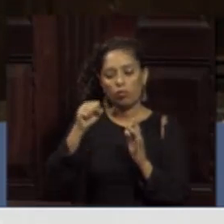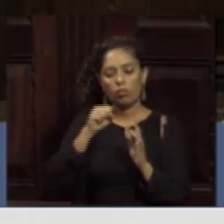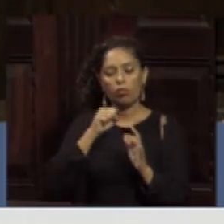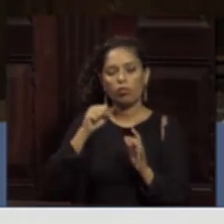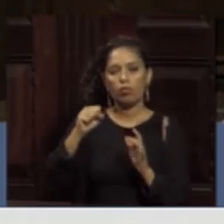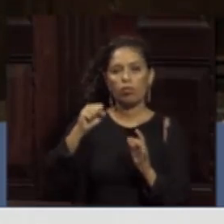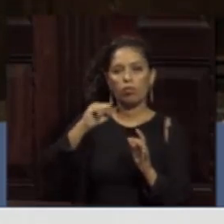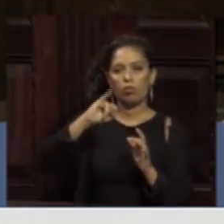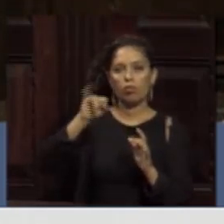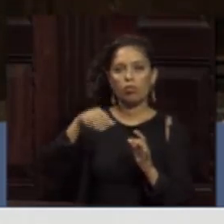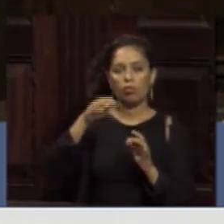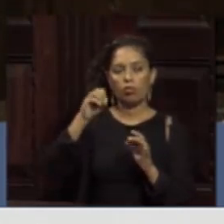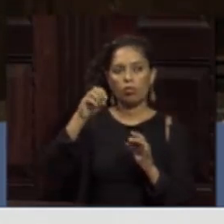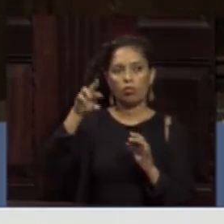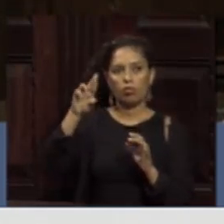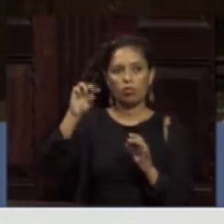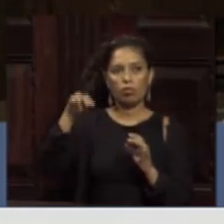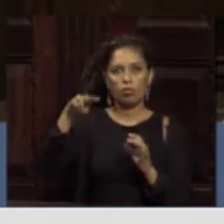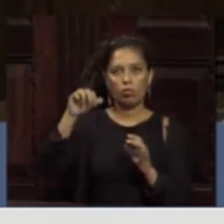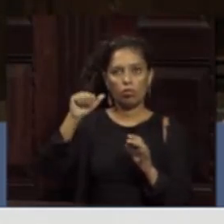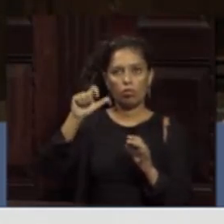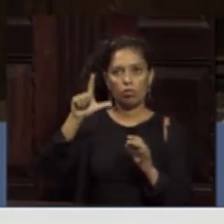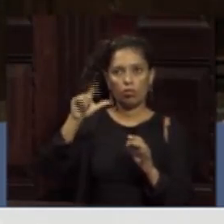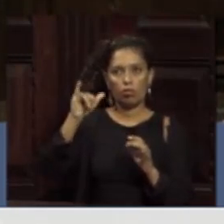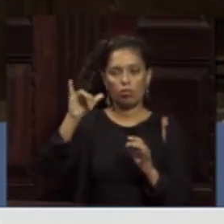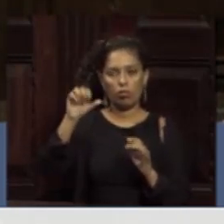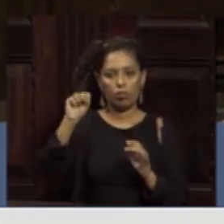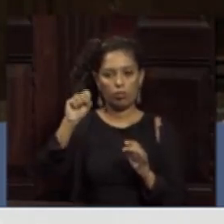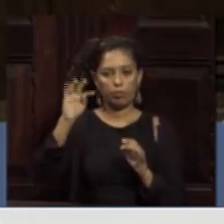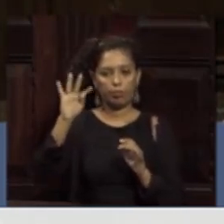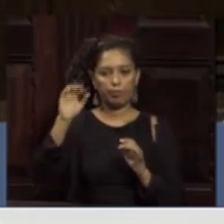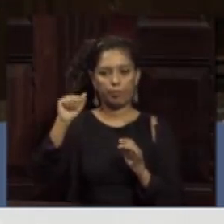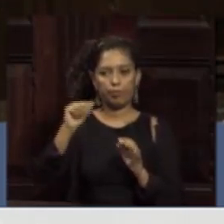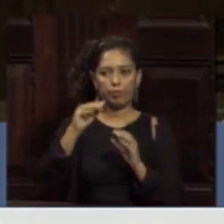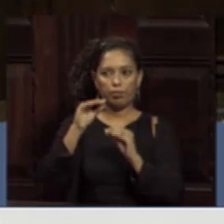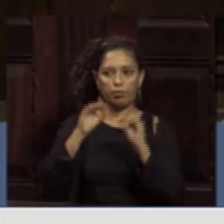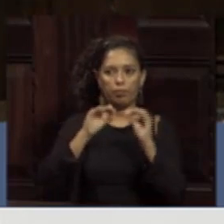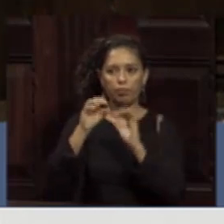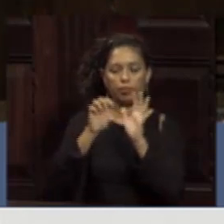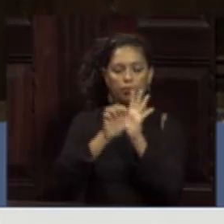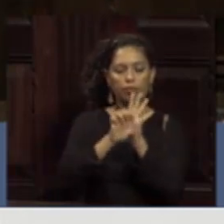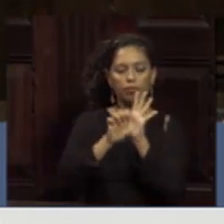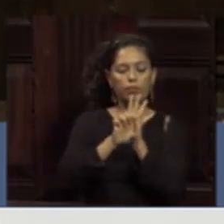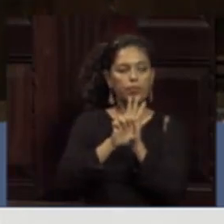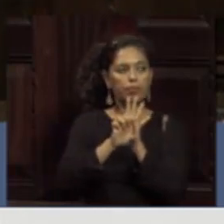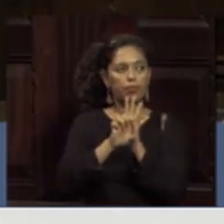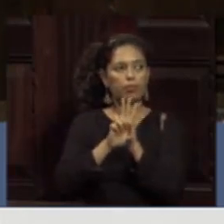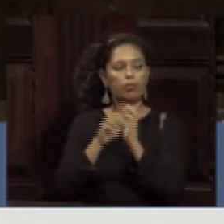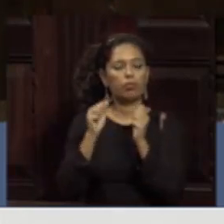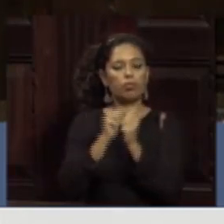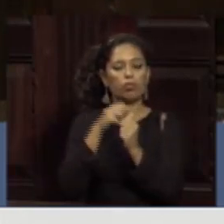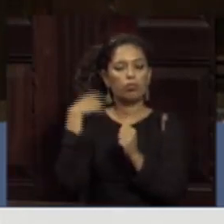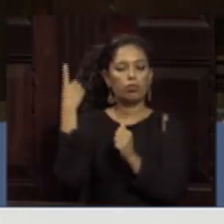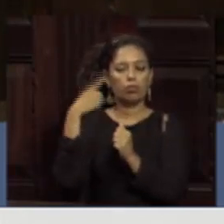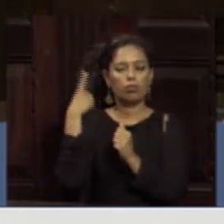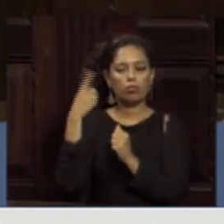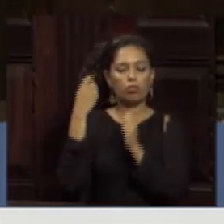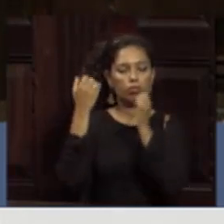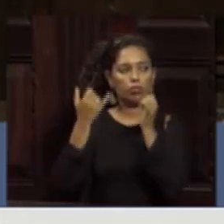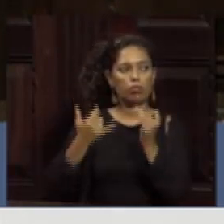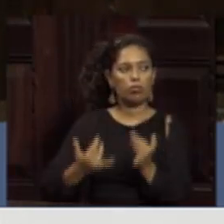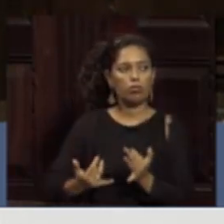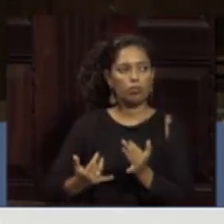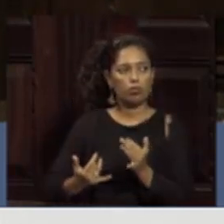emenda apresentada por vários parlamentares, mas dizer, e foi por solicitação, e